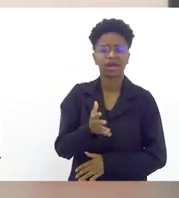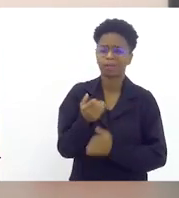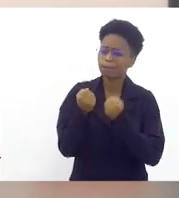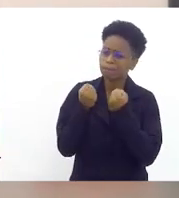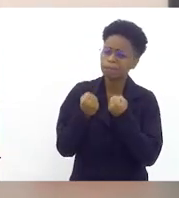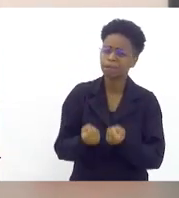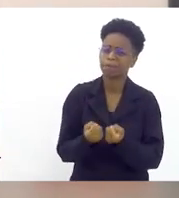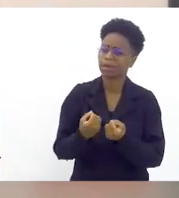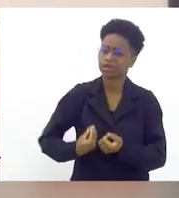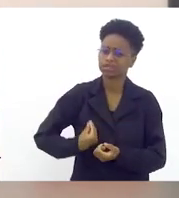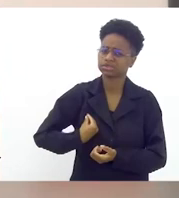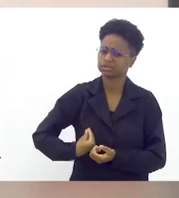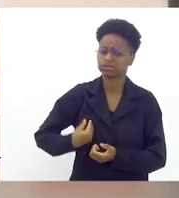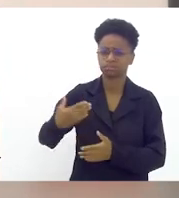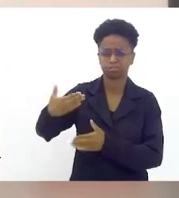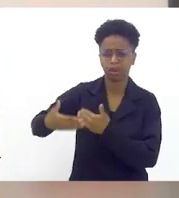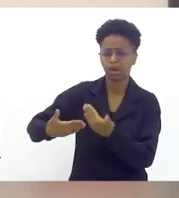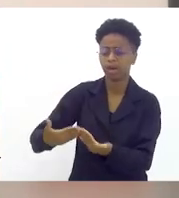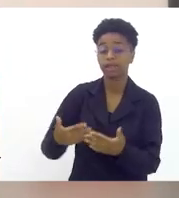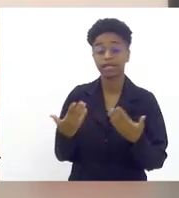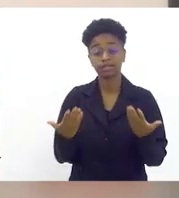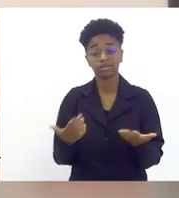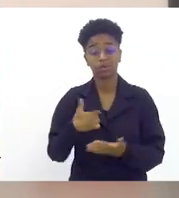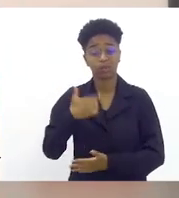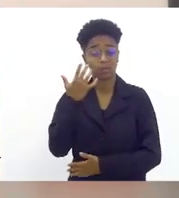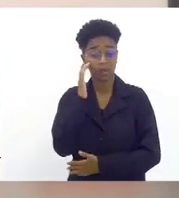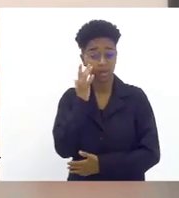né, para carregar. Então, eu acho que